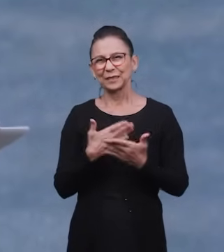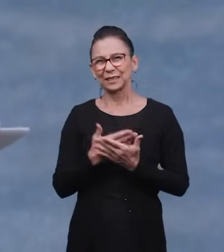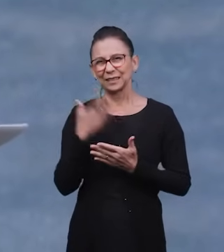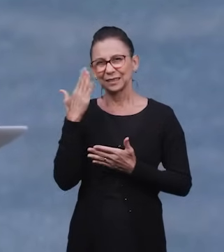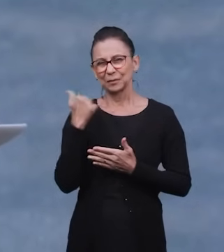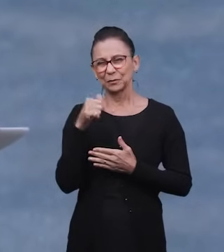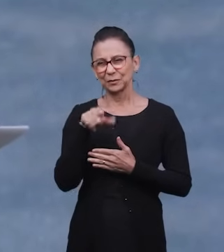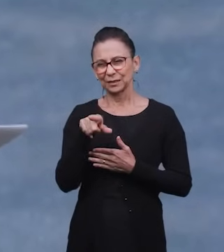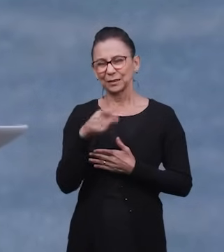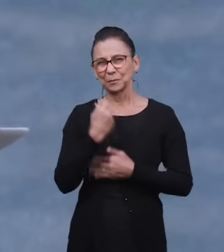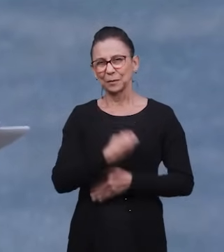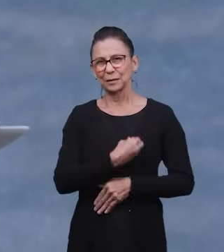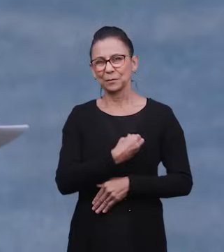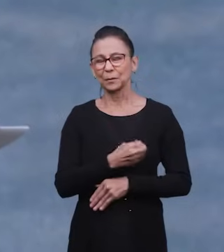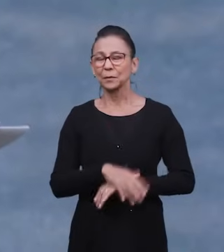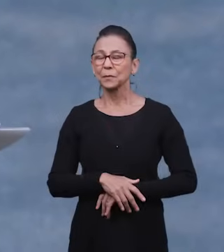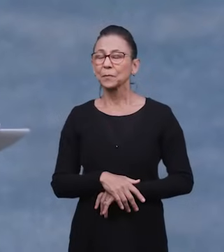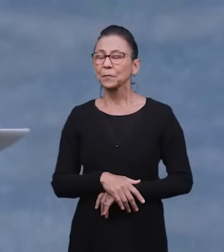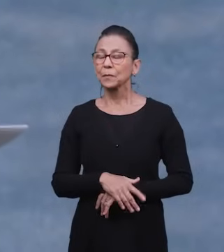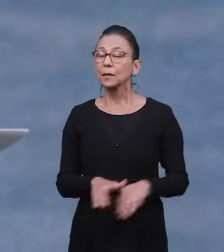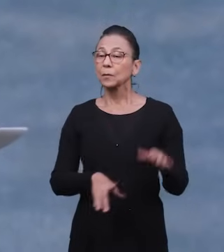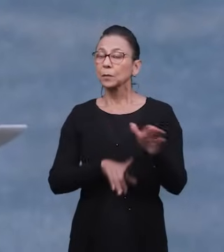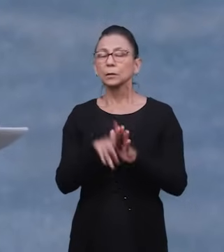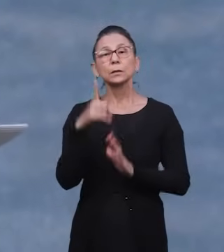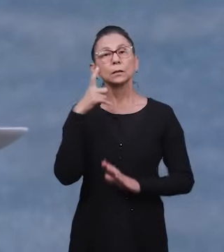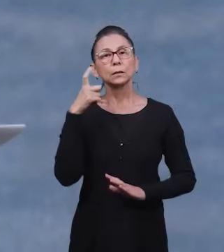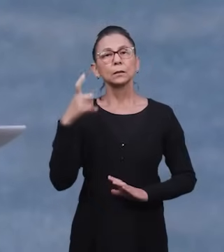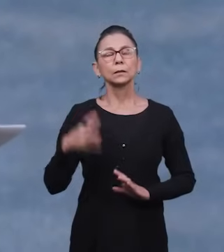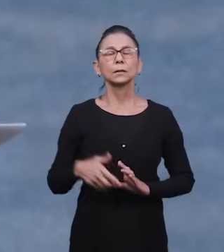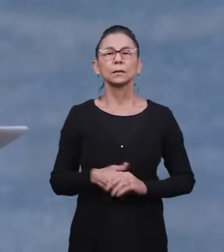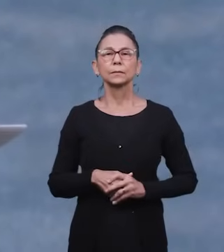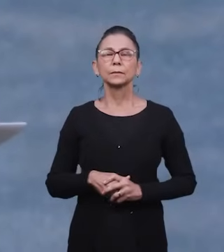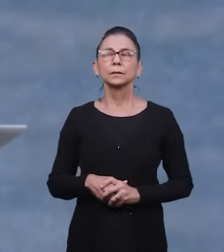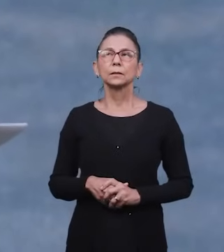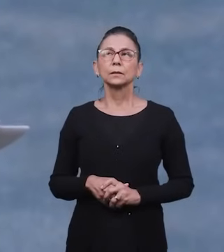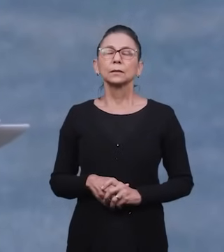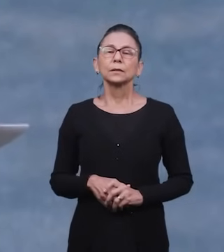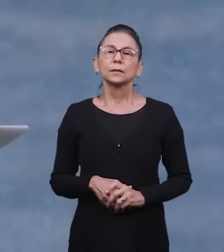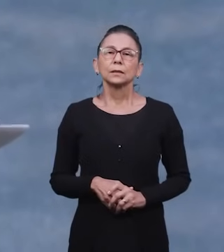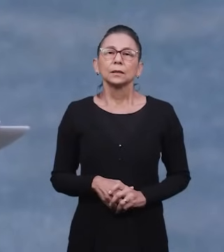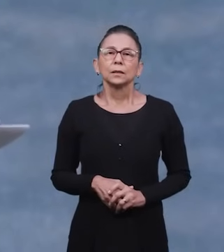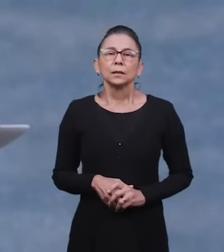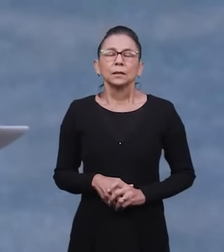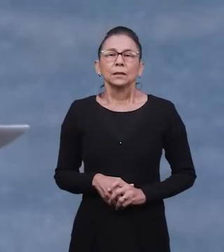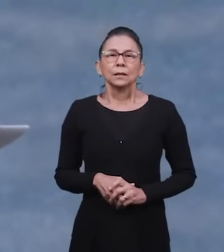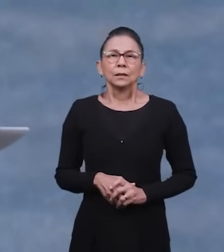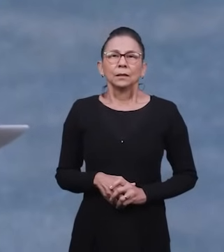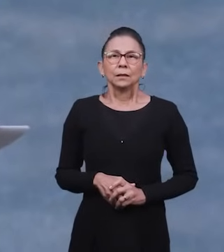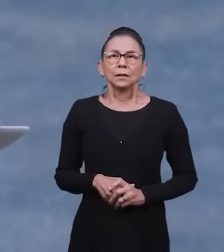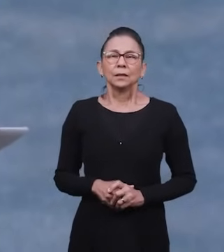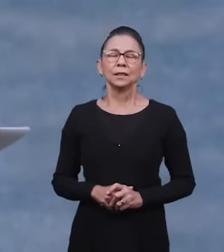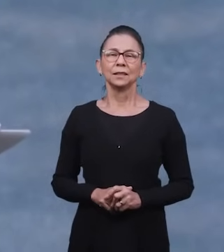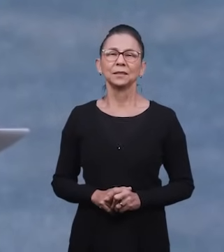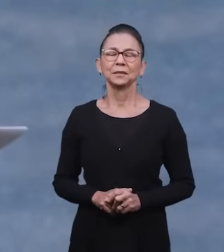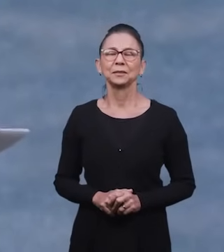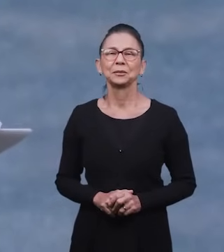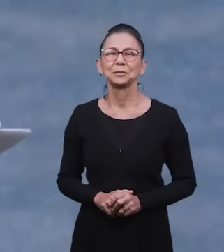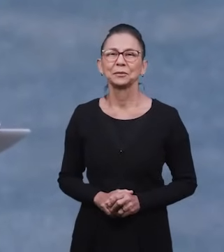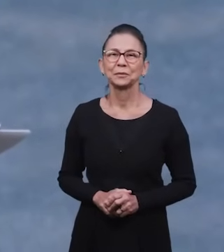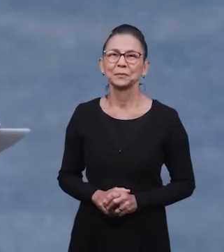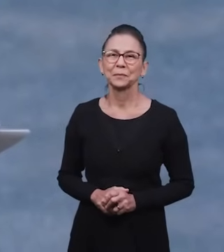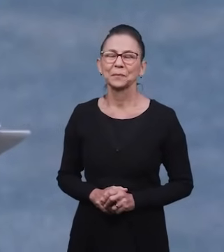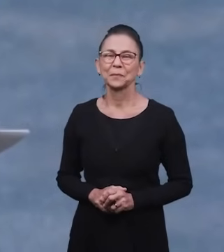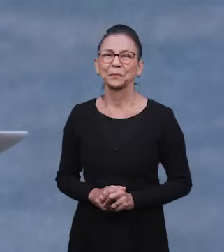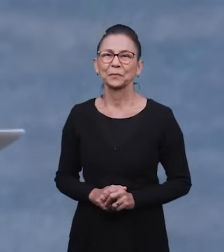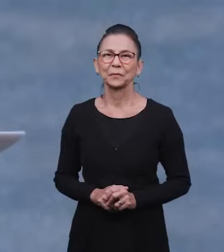está participando aqui conosco aqui. Pergunta sua interessante. O que as pessoas dizem? Qual a quantidade de crédito que eu preciso